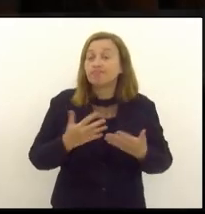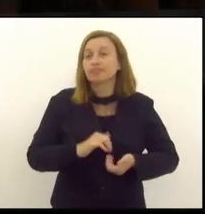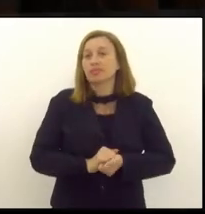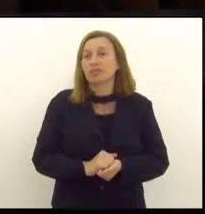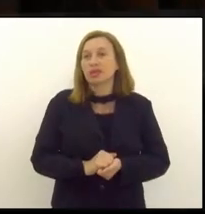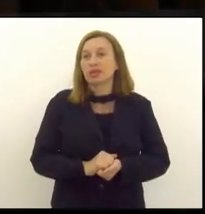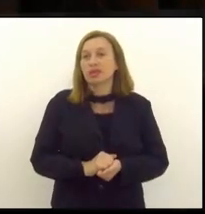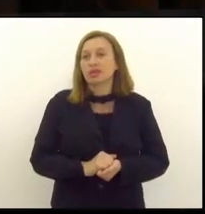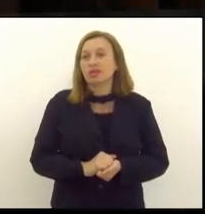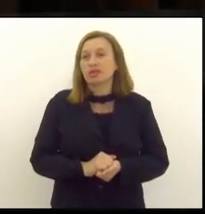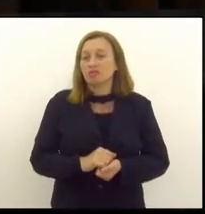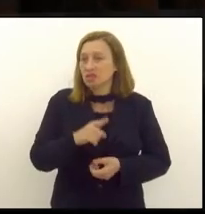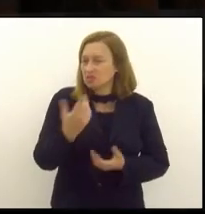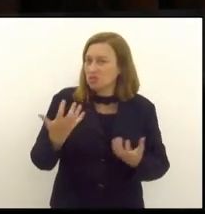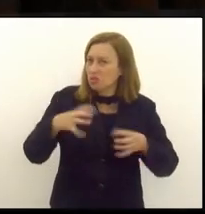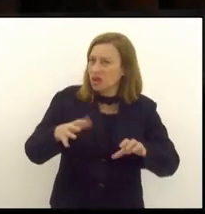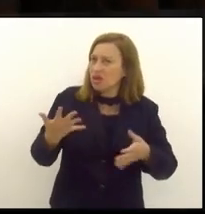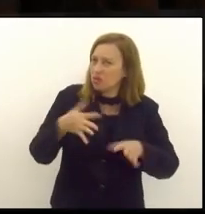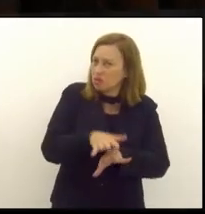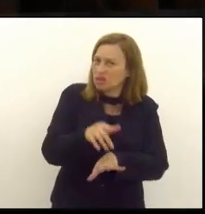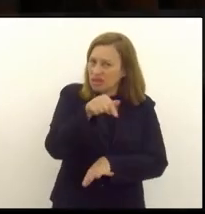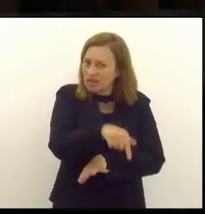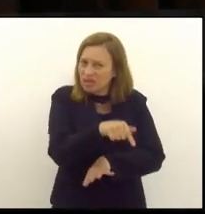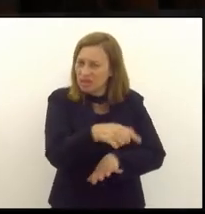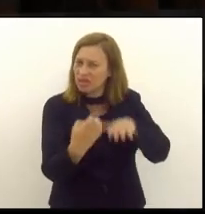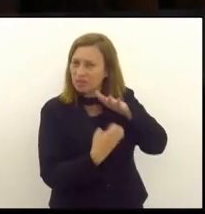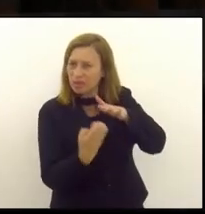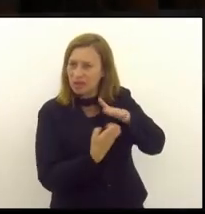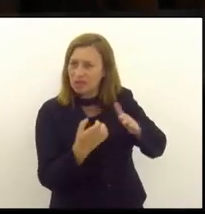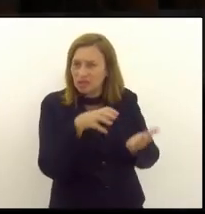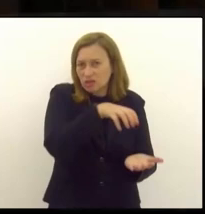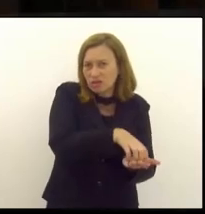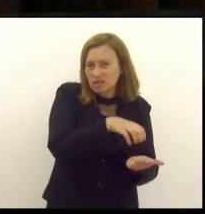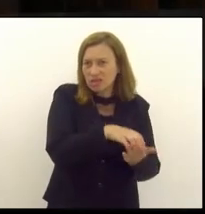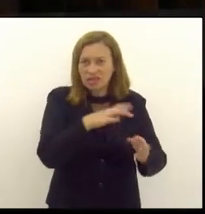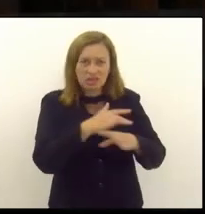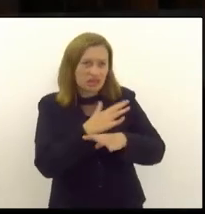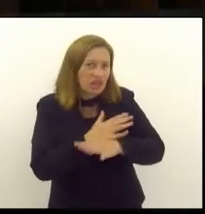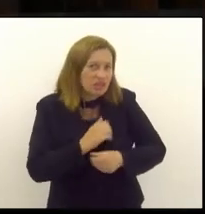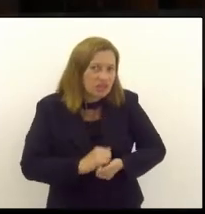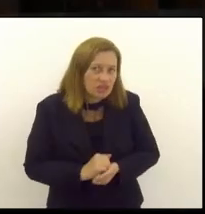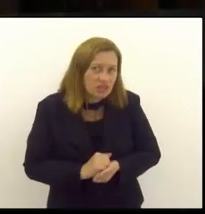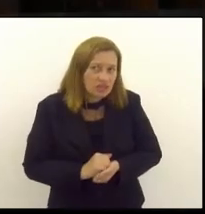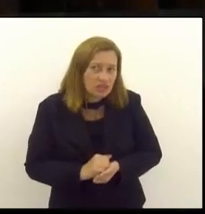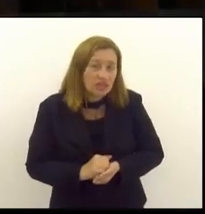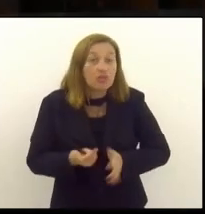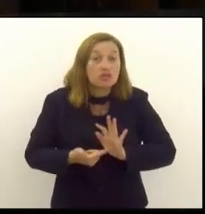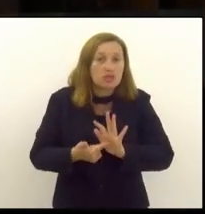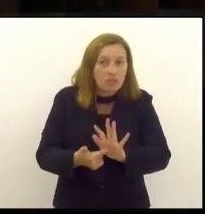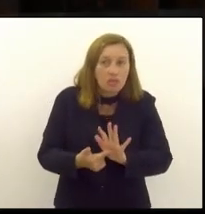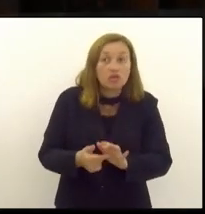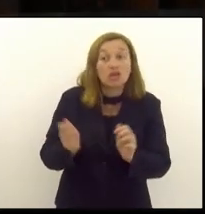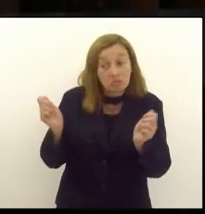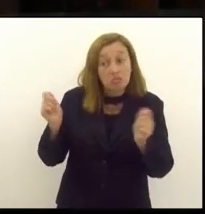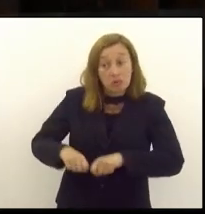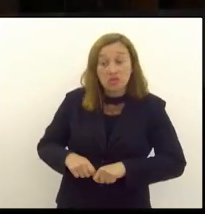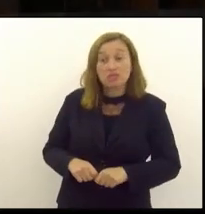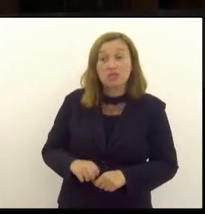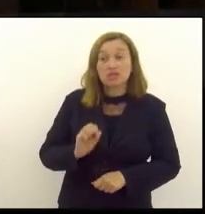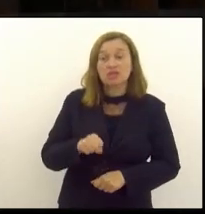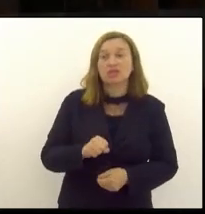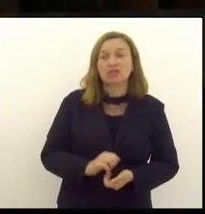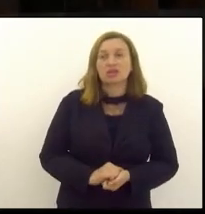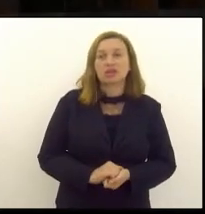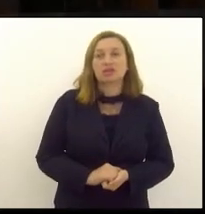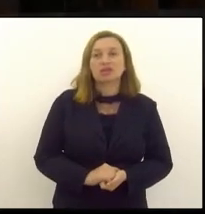você não quer fazer a inclusão na empresa aqui, situada no centro da cidade? Então você mostra que aquilo é possível.